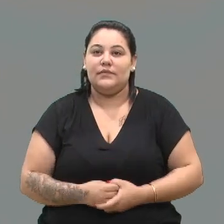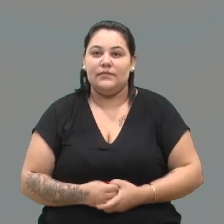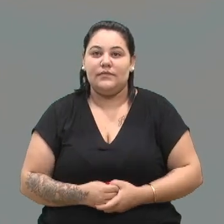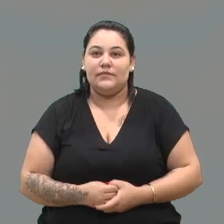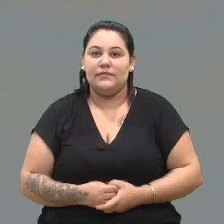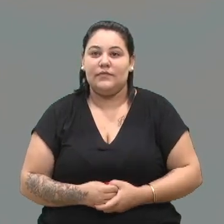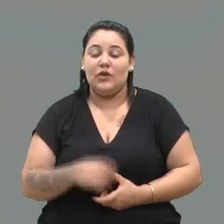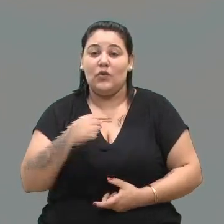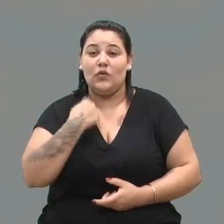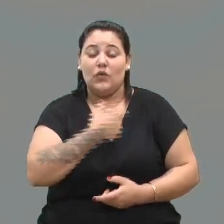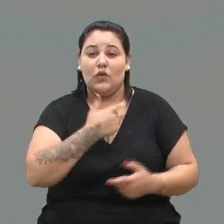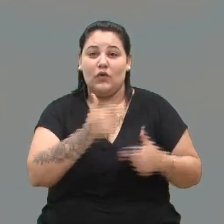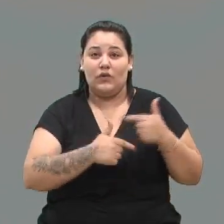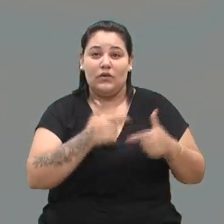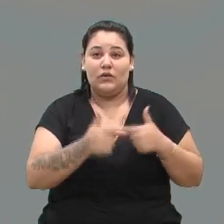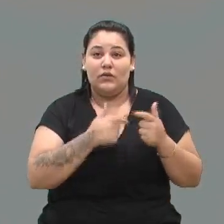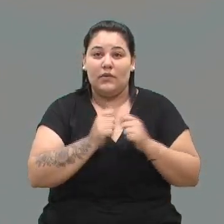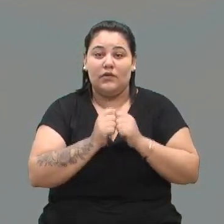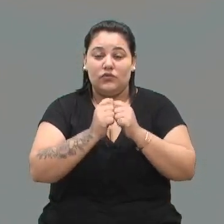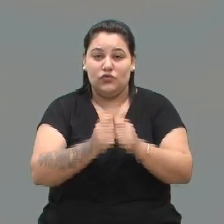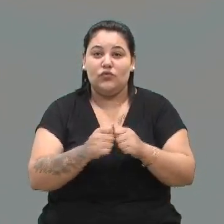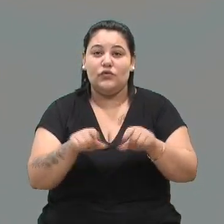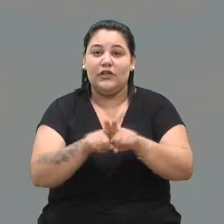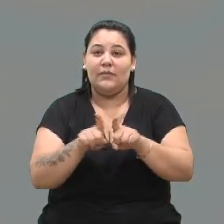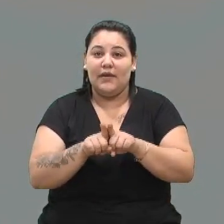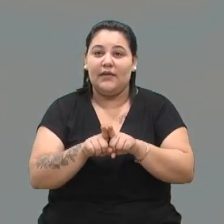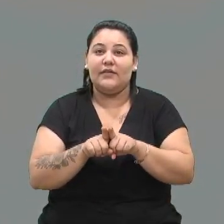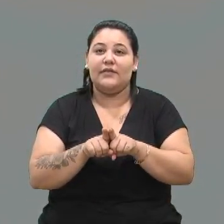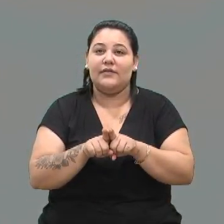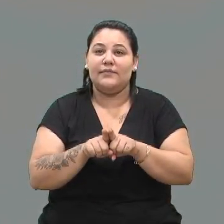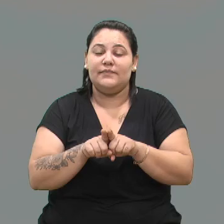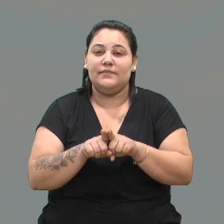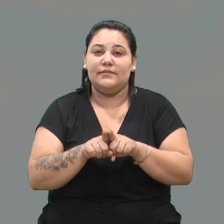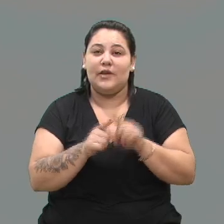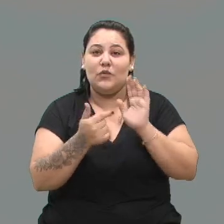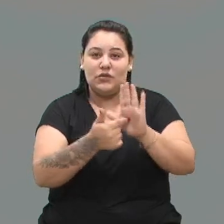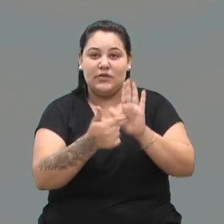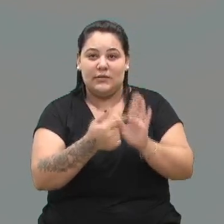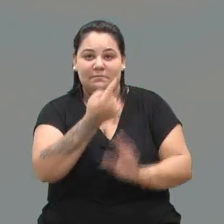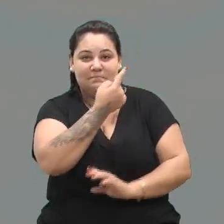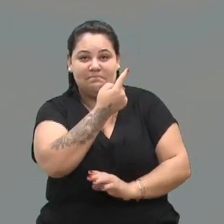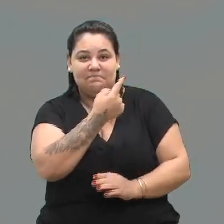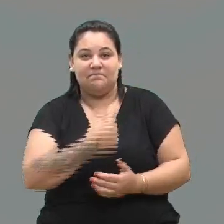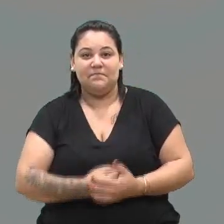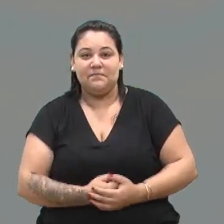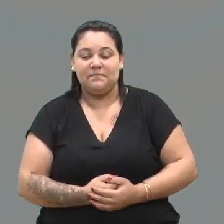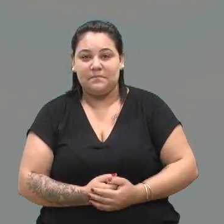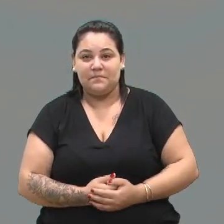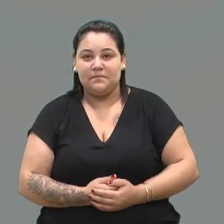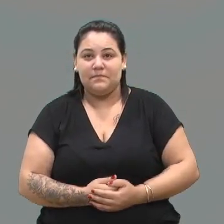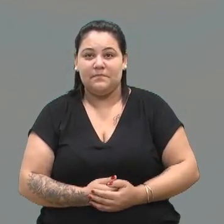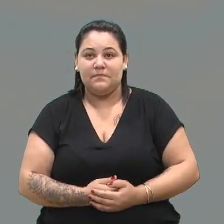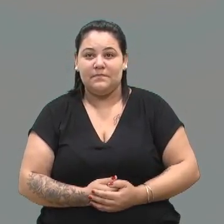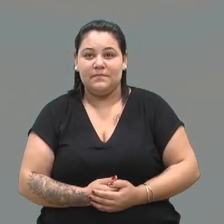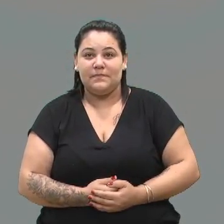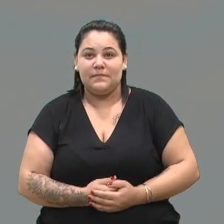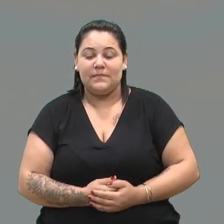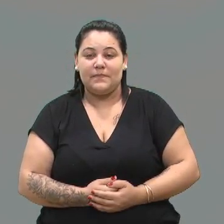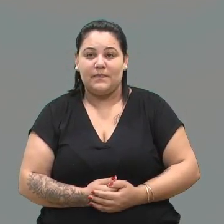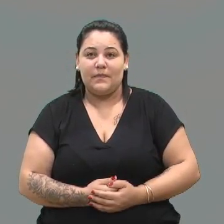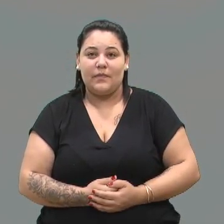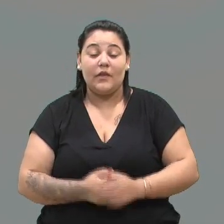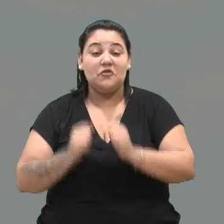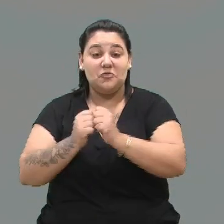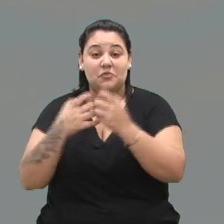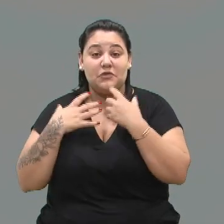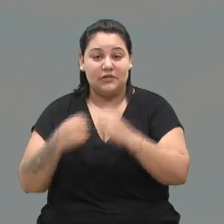o nosso trabalho aí junto com essa ação, em conjunto com essas secretarias que estão sendo realizado